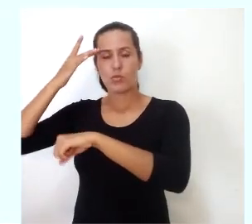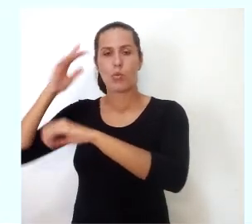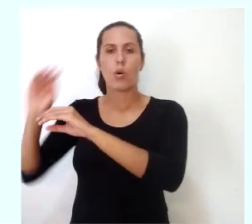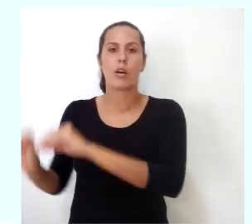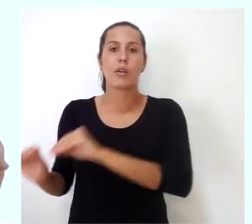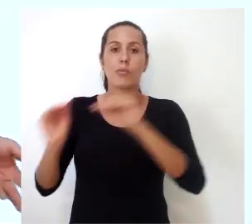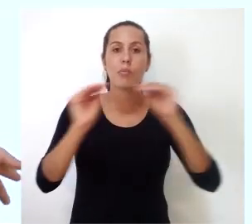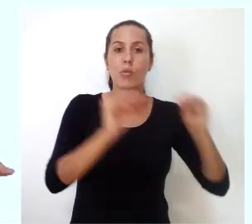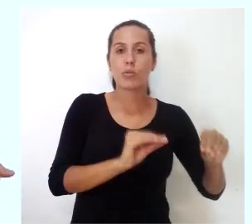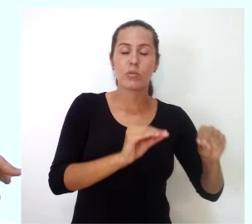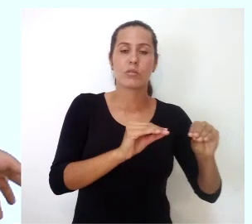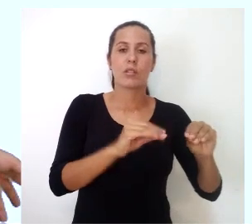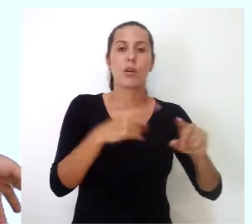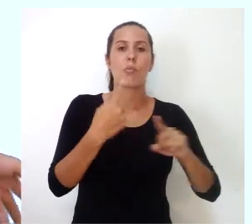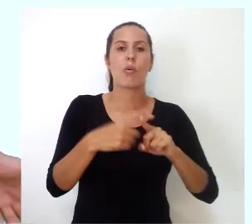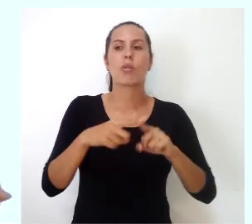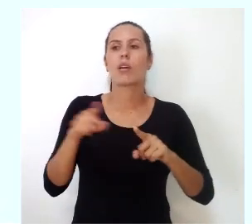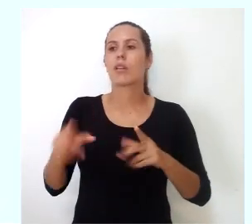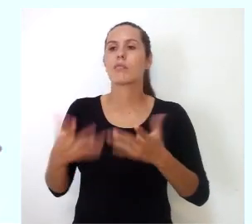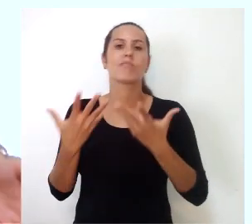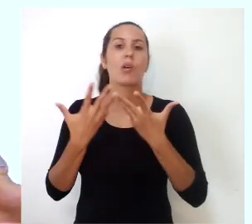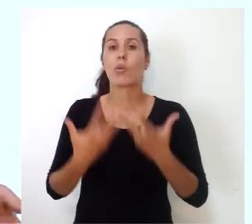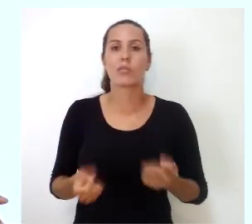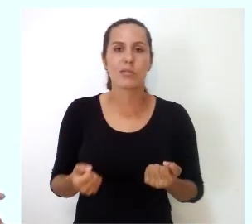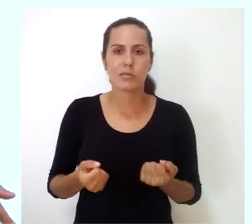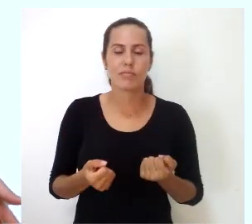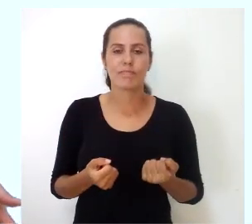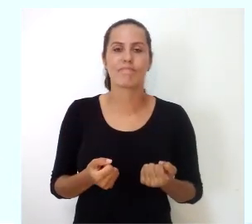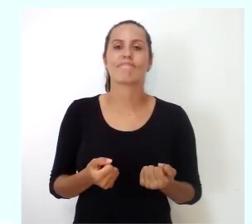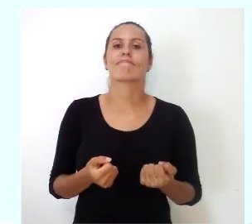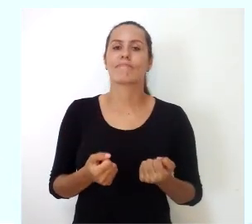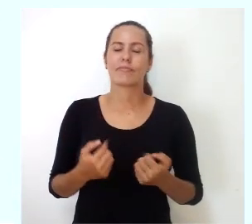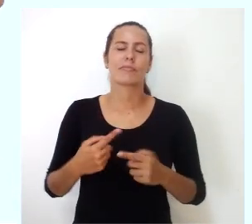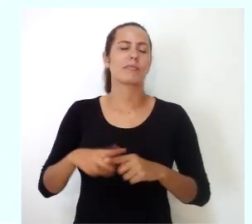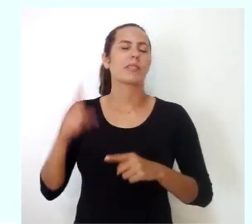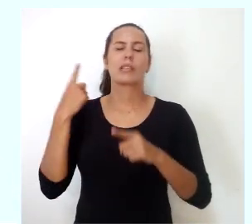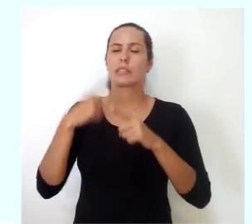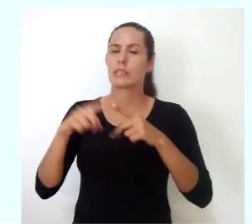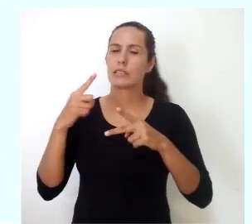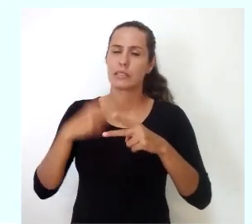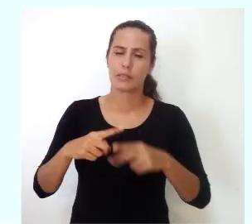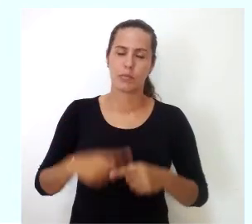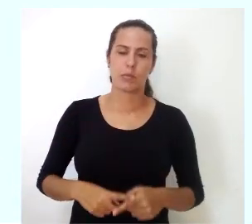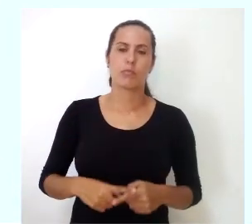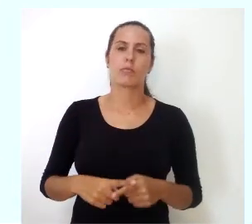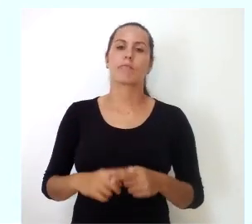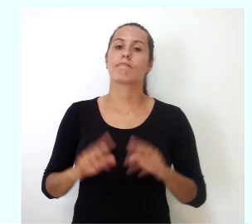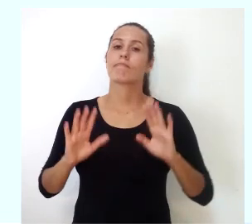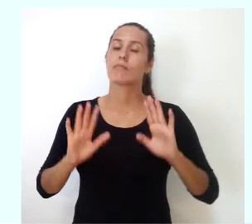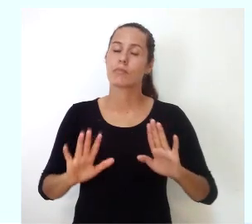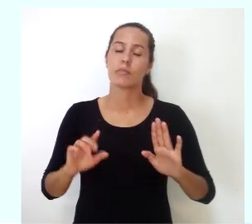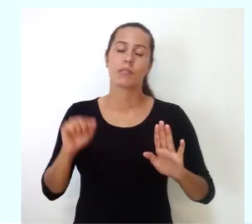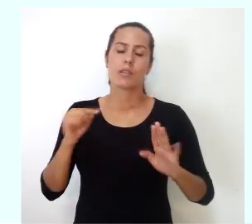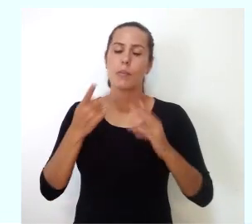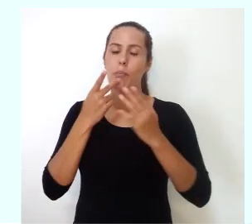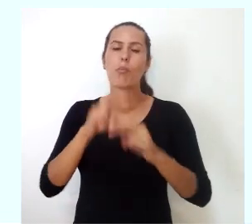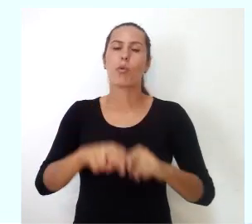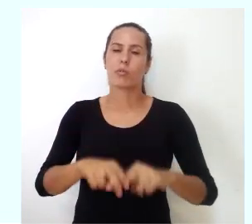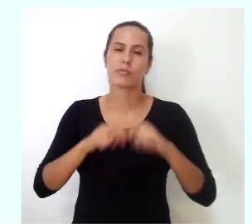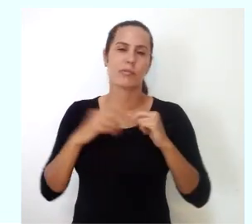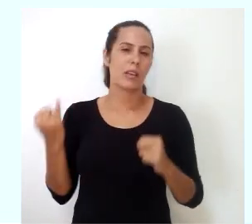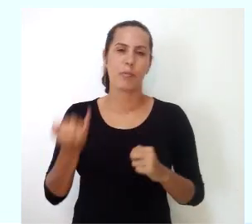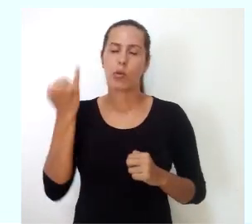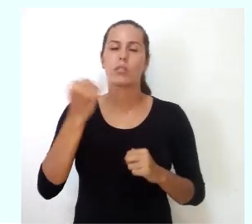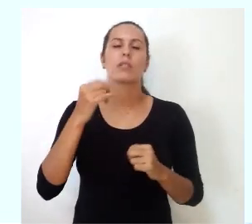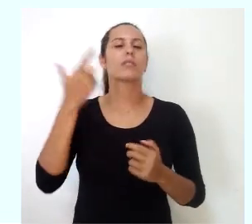professarem religiões, certo? Que muitos não aceitam. E há o que? A imigração. Então é importante essa questão, a gente refletir